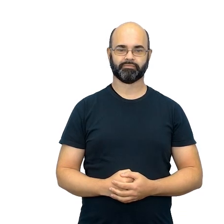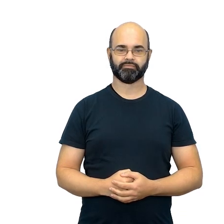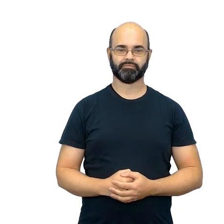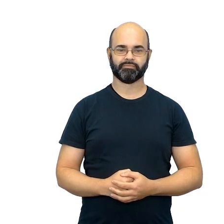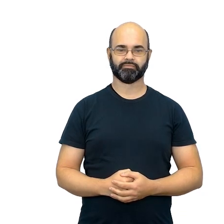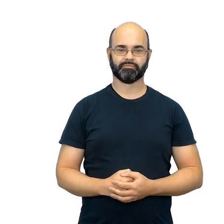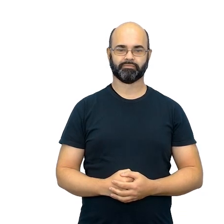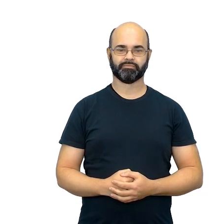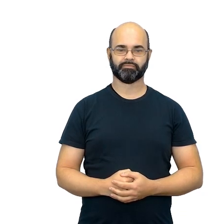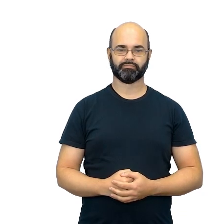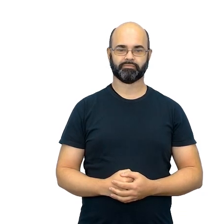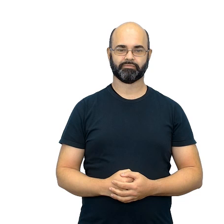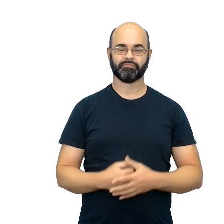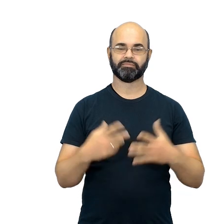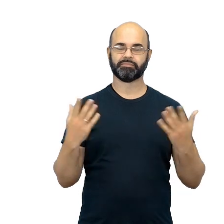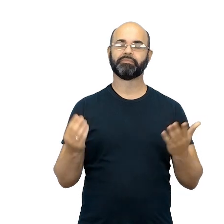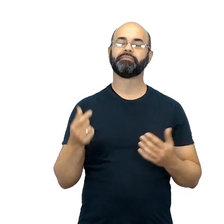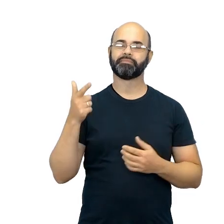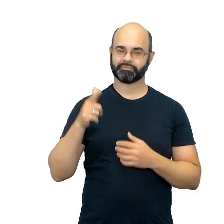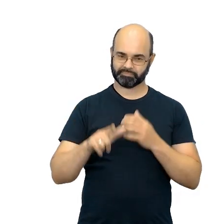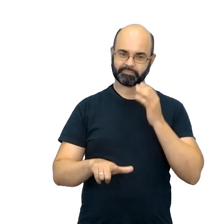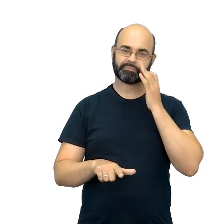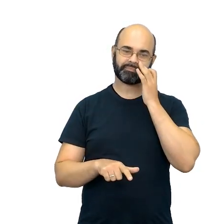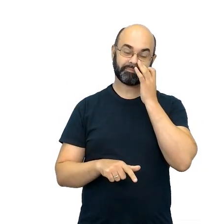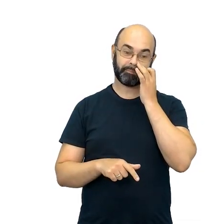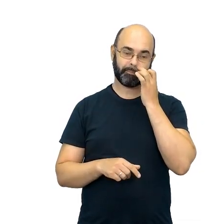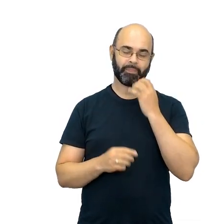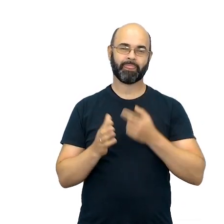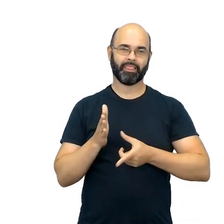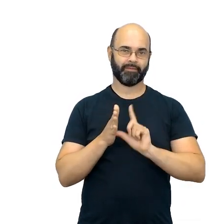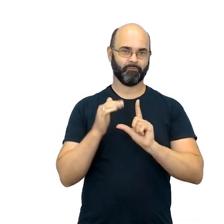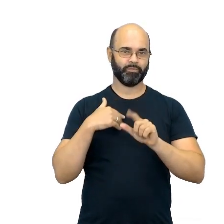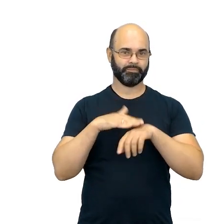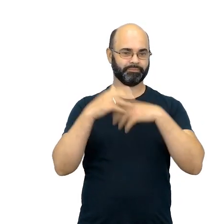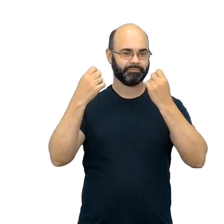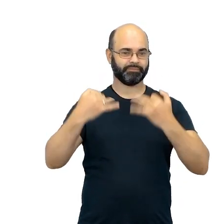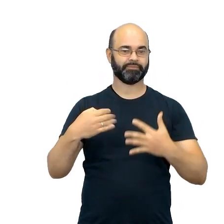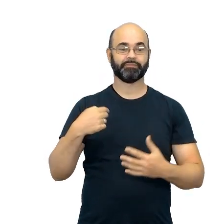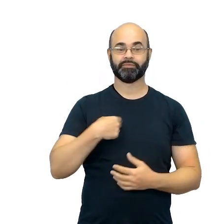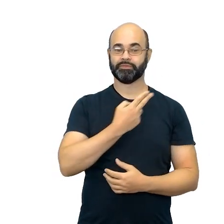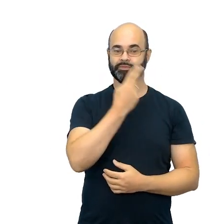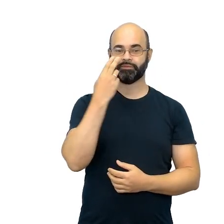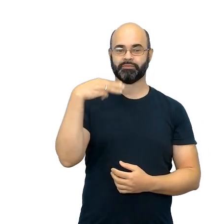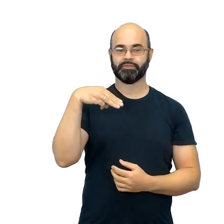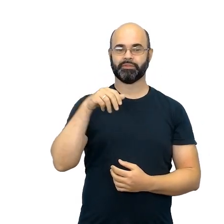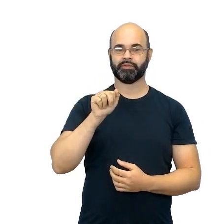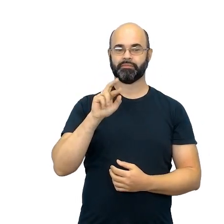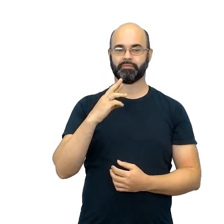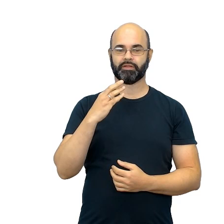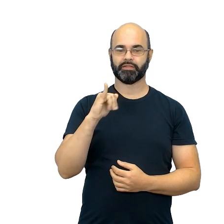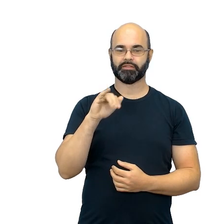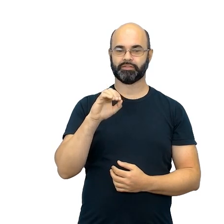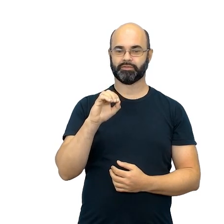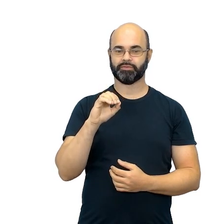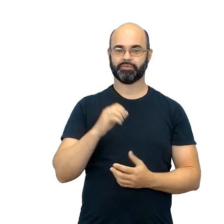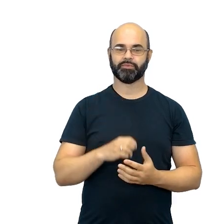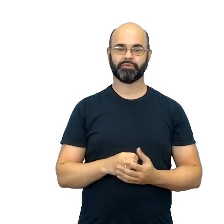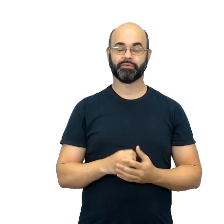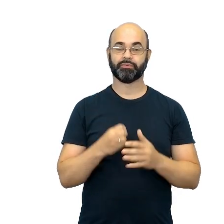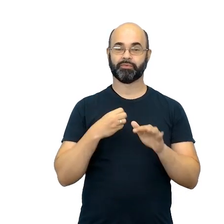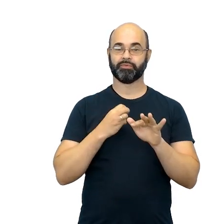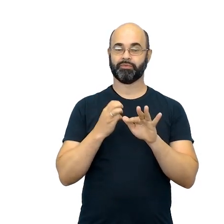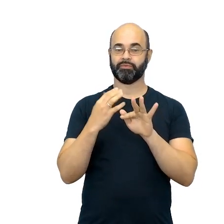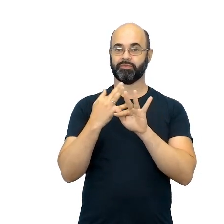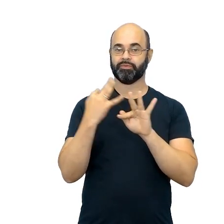Então, olá, então, né, novamente. Como eu disse, eu me chamo Márcio, eu sou professor da rede de